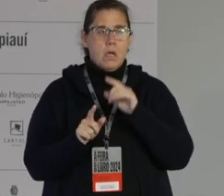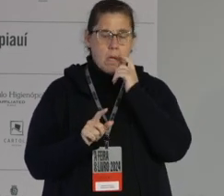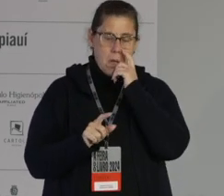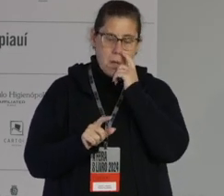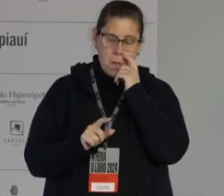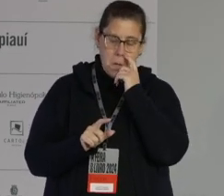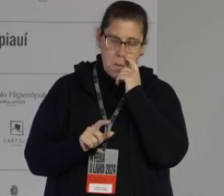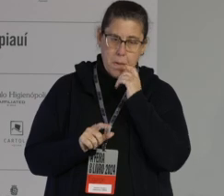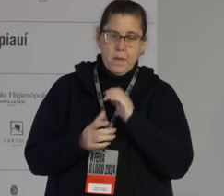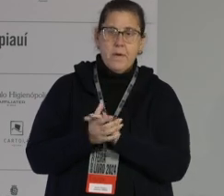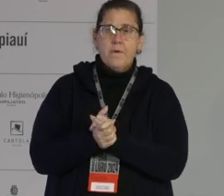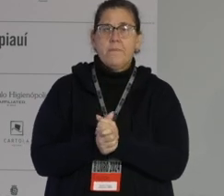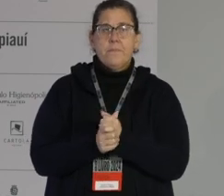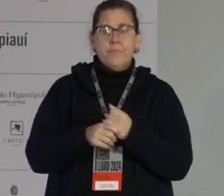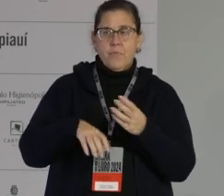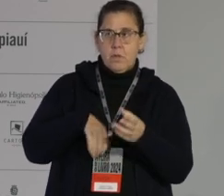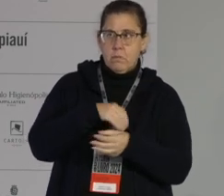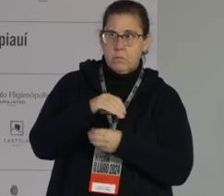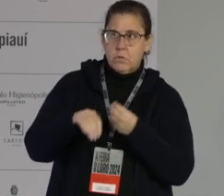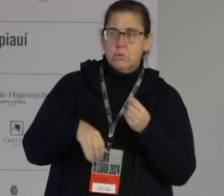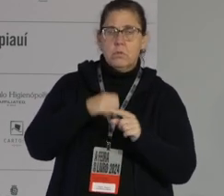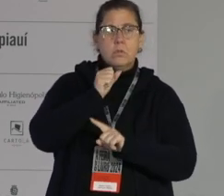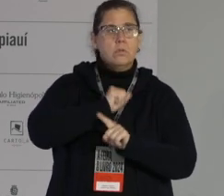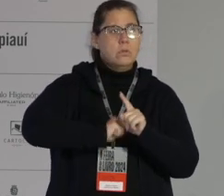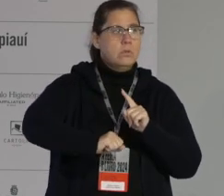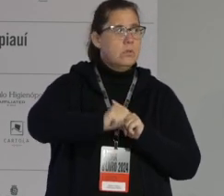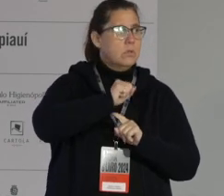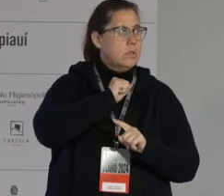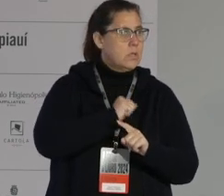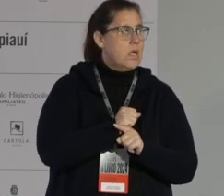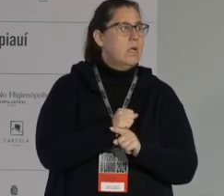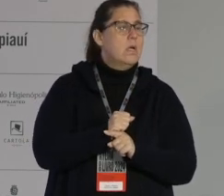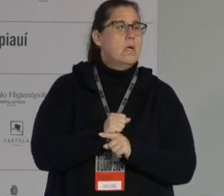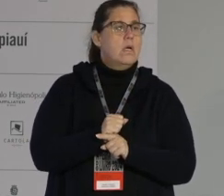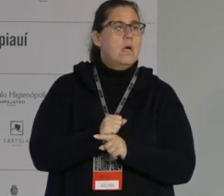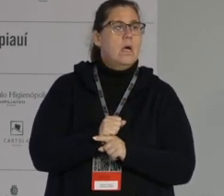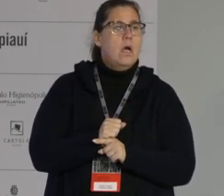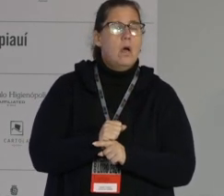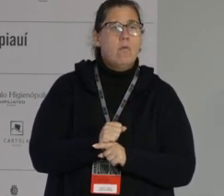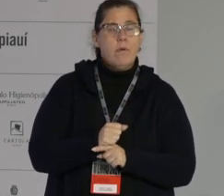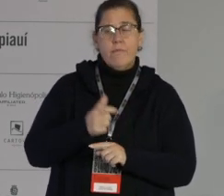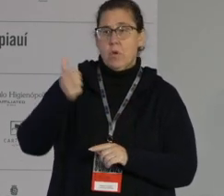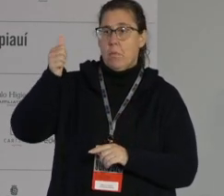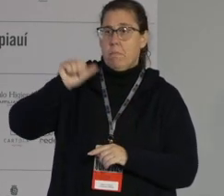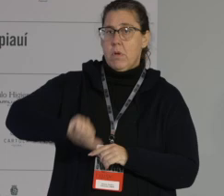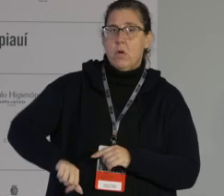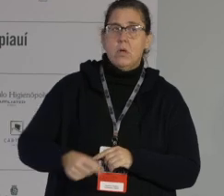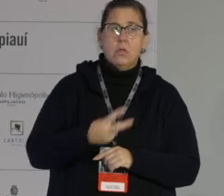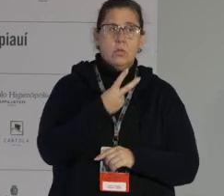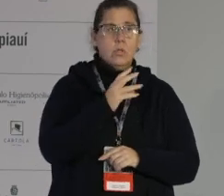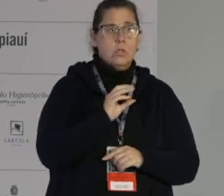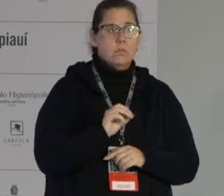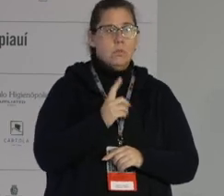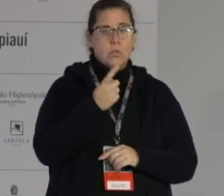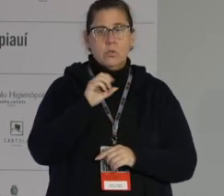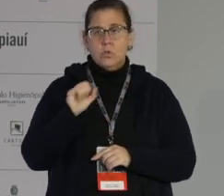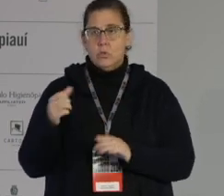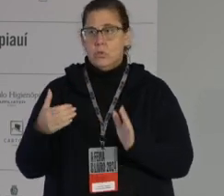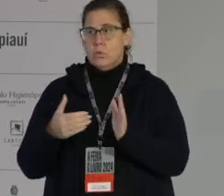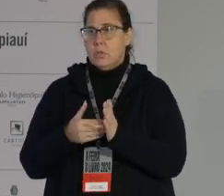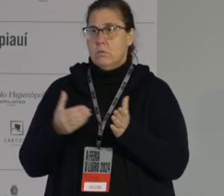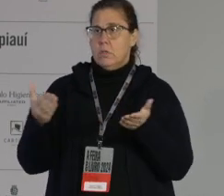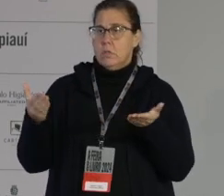questão toda, com essa cisão social que se agravou de 2018 para cá, e assim que